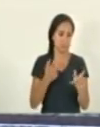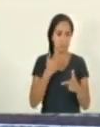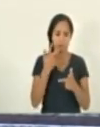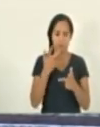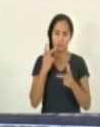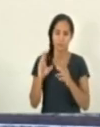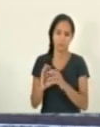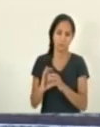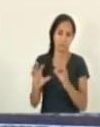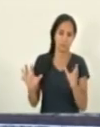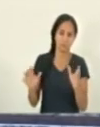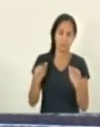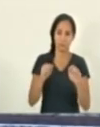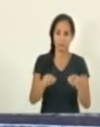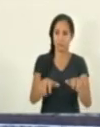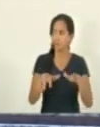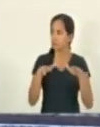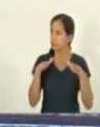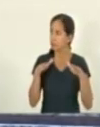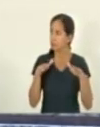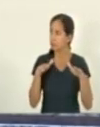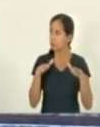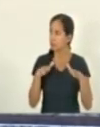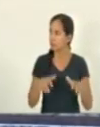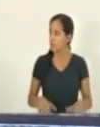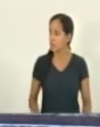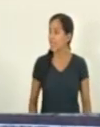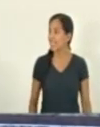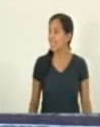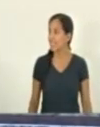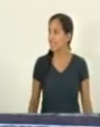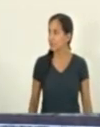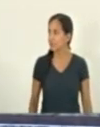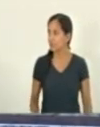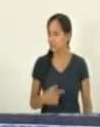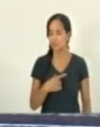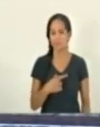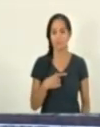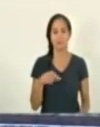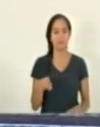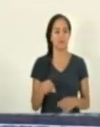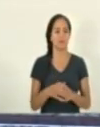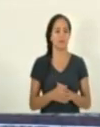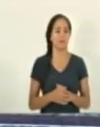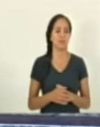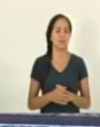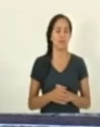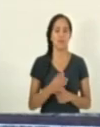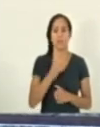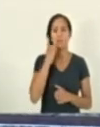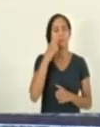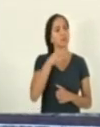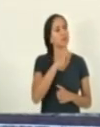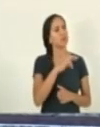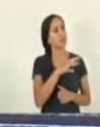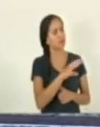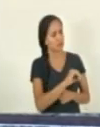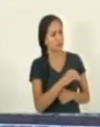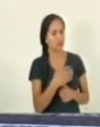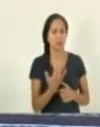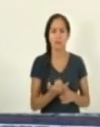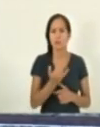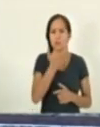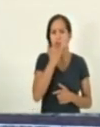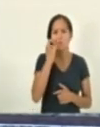já colocaria o plenário e convocaria os membros da comissão e votaria na Comissão de Finanças. Deputado Marcelo. Pois não. Desculpa,